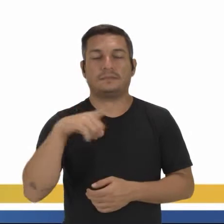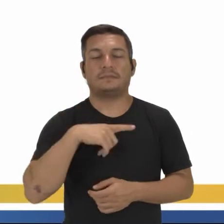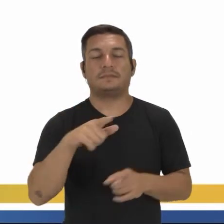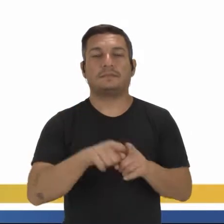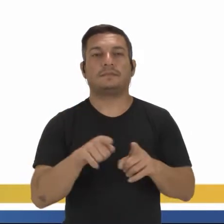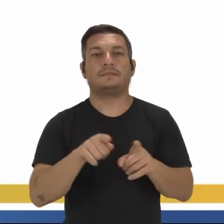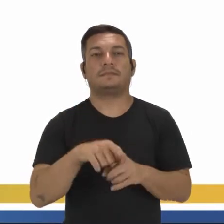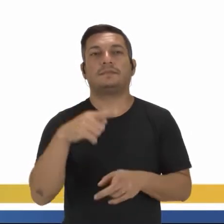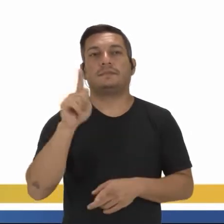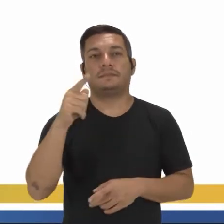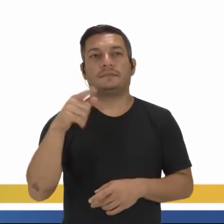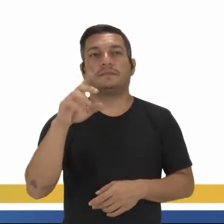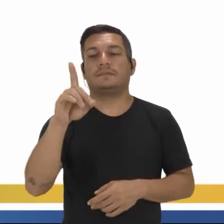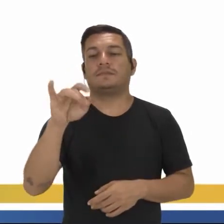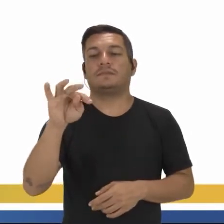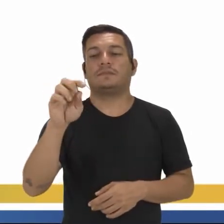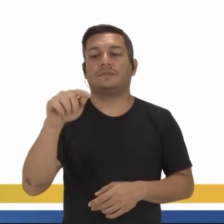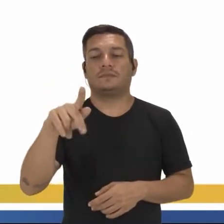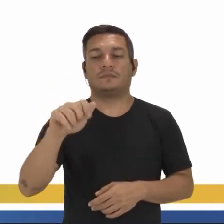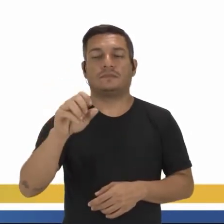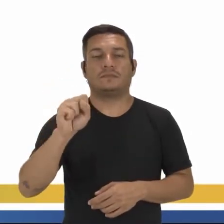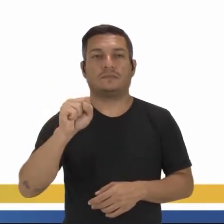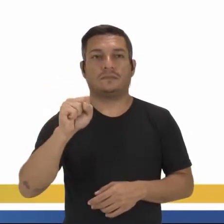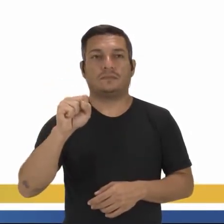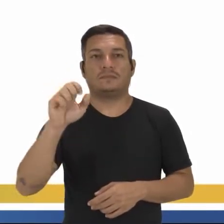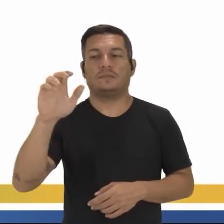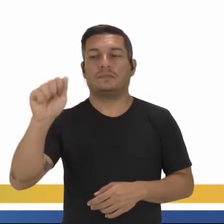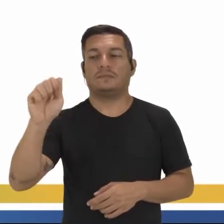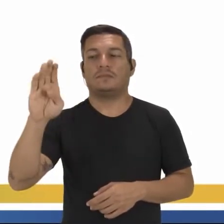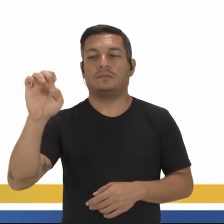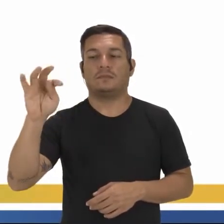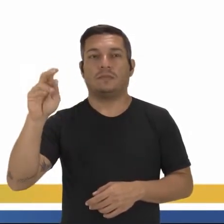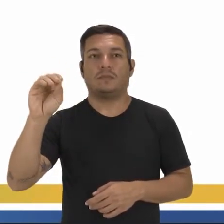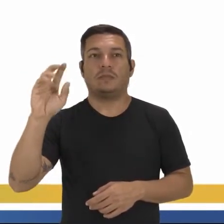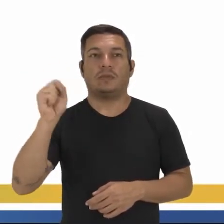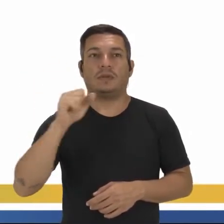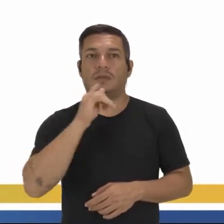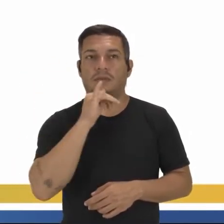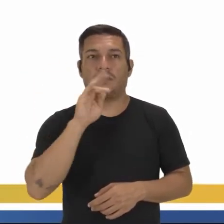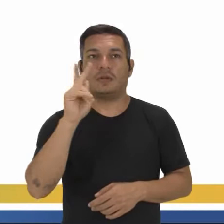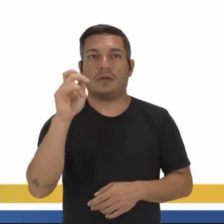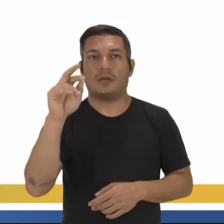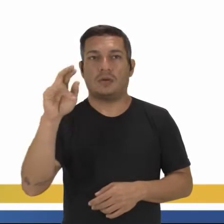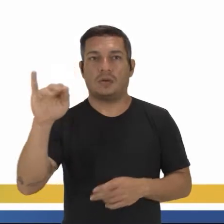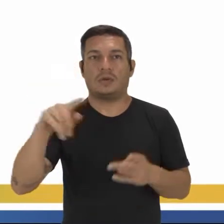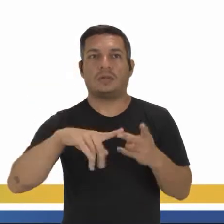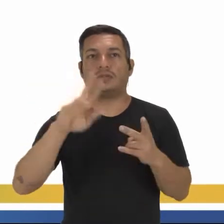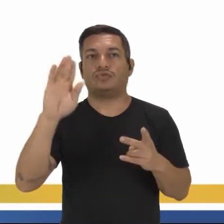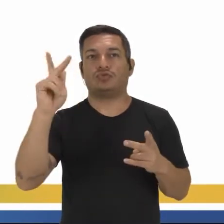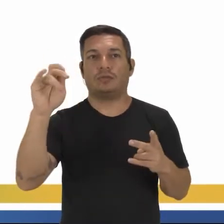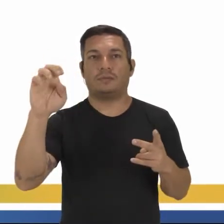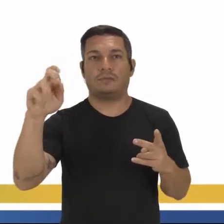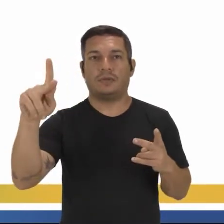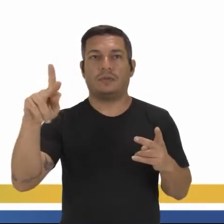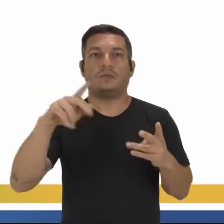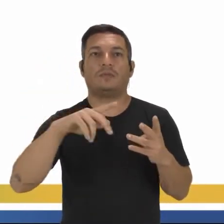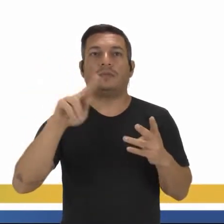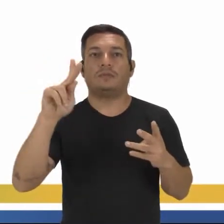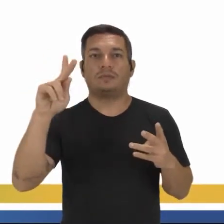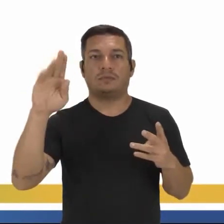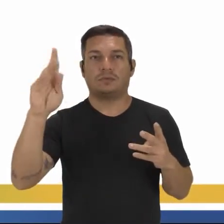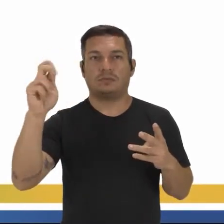também acentuam-se os ditongos abertos, como herói, chapéu,